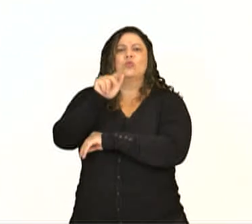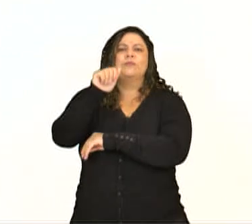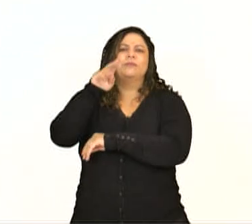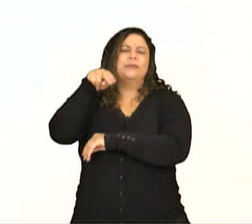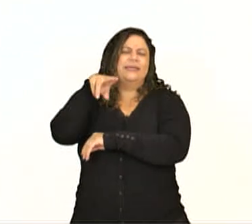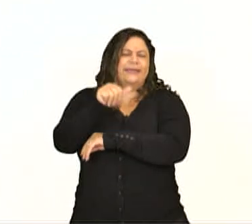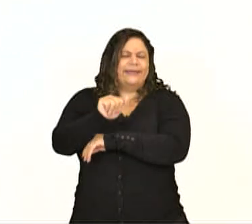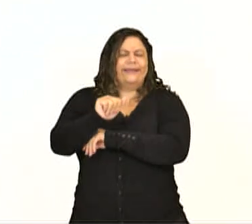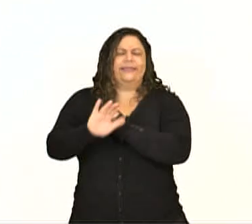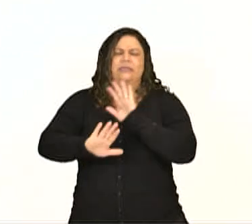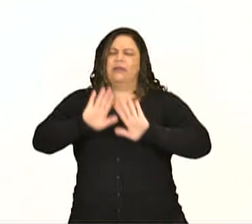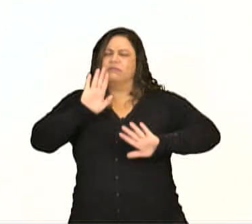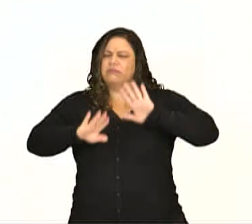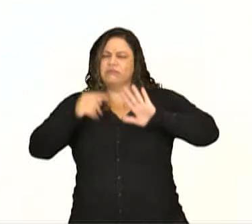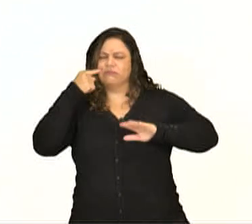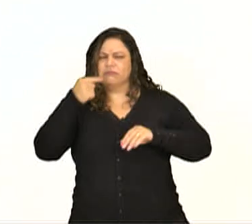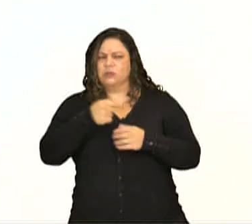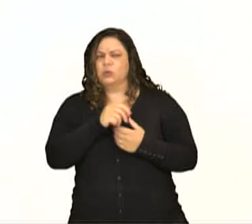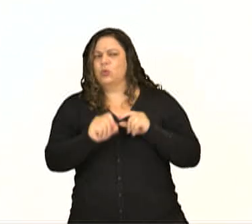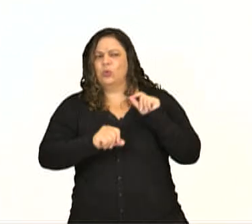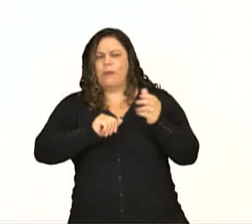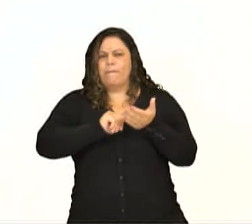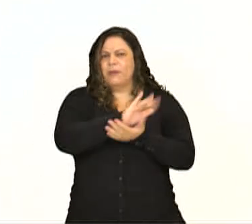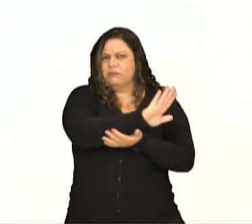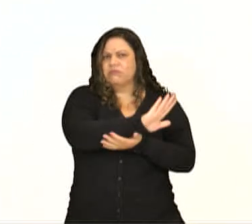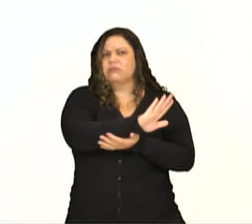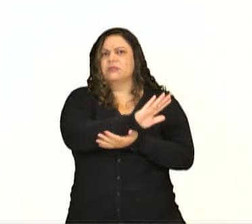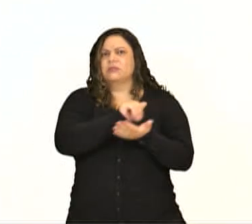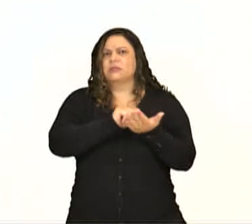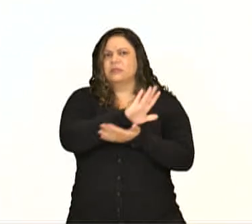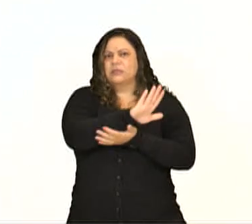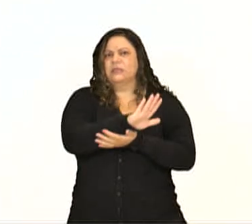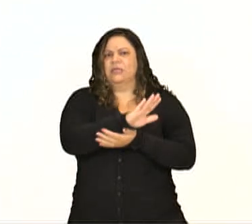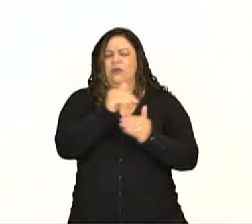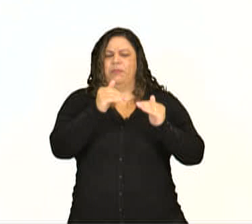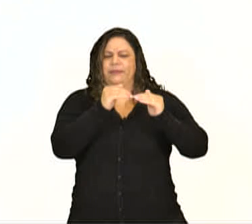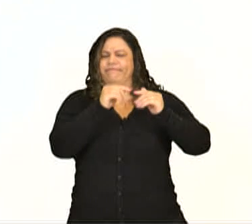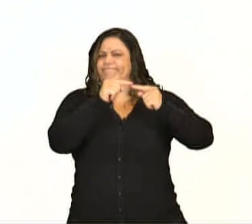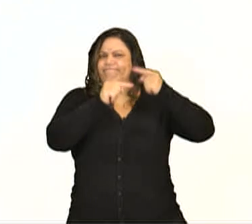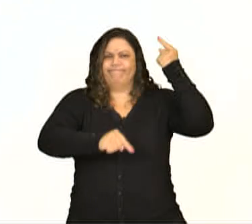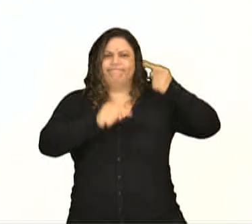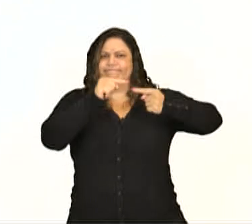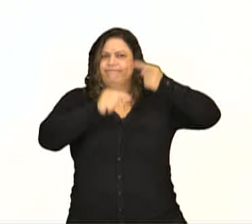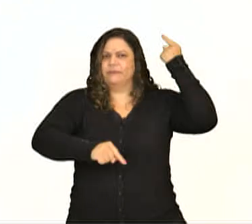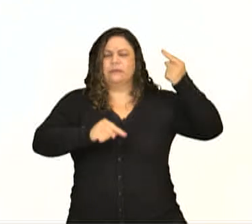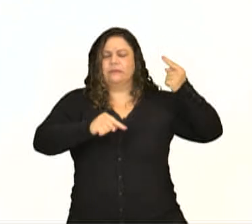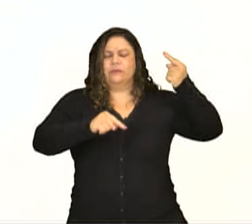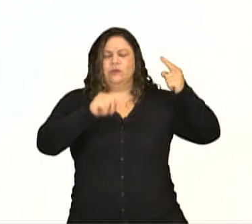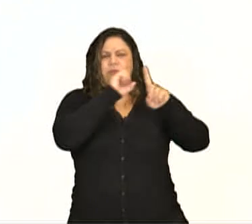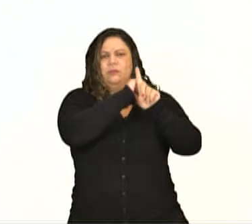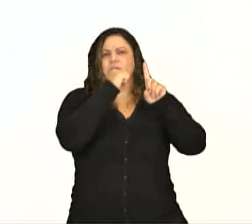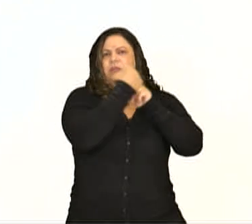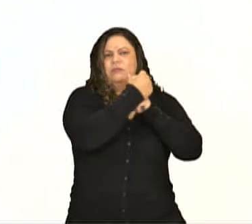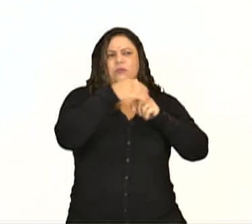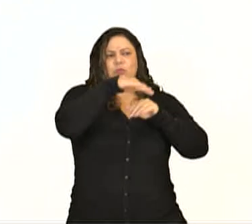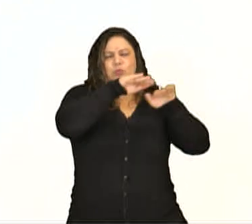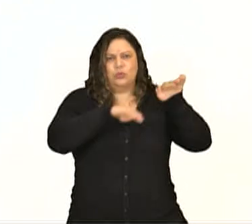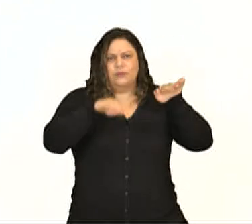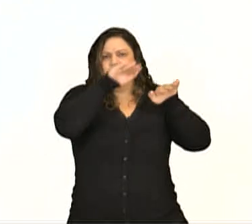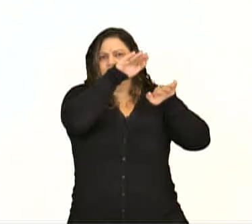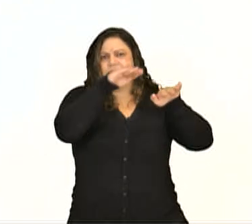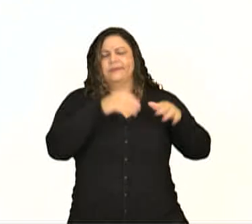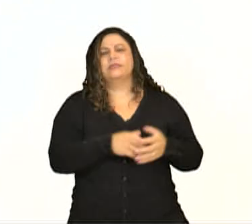pois o governo considerava inadequada para os padrões sociais da época. O que fez esse banimento ser deixado de lado e que é